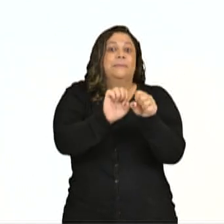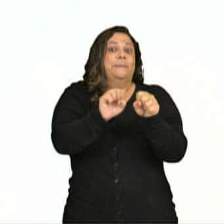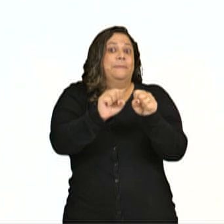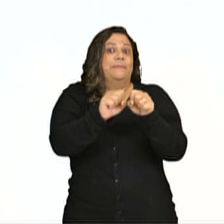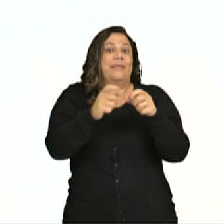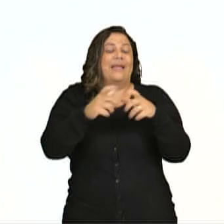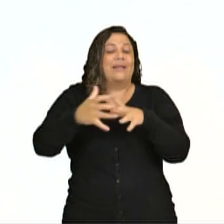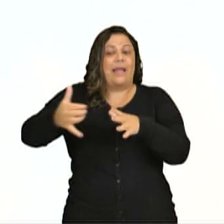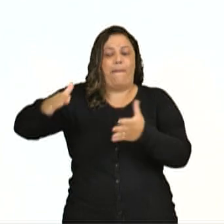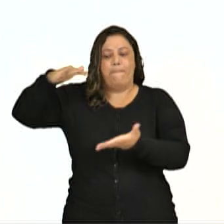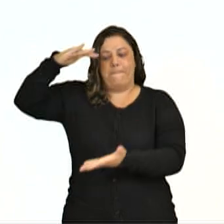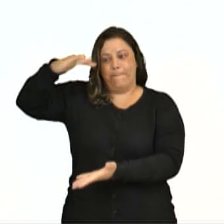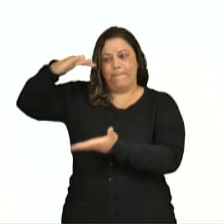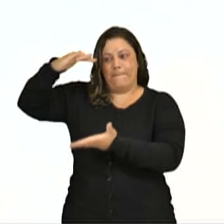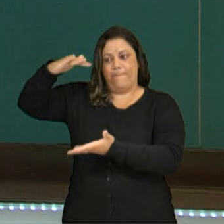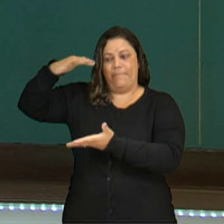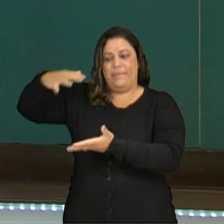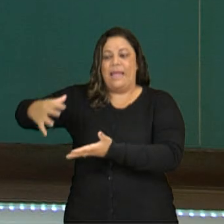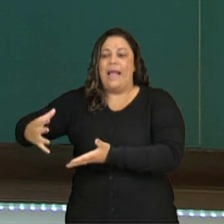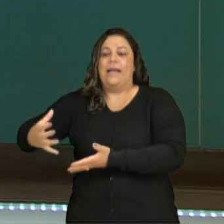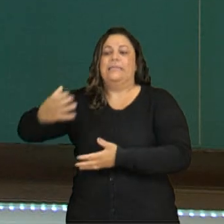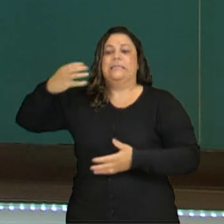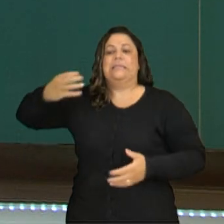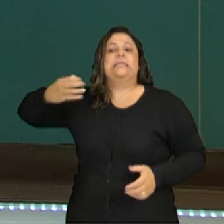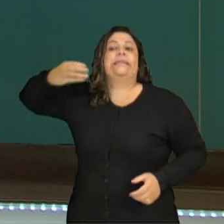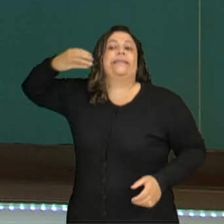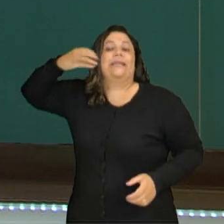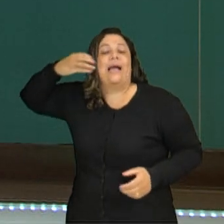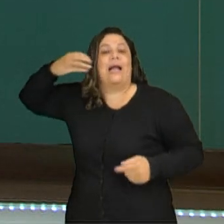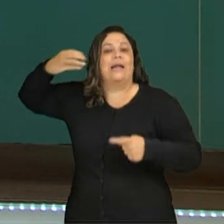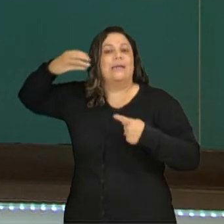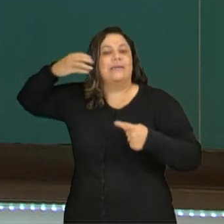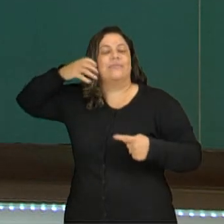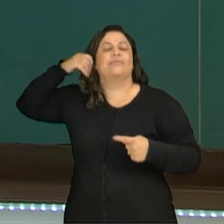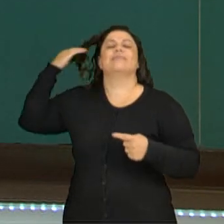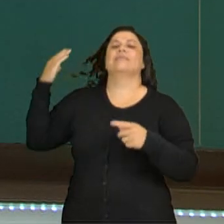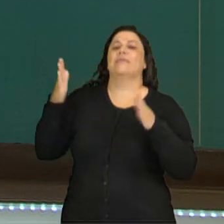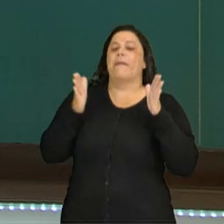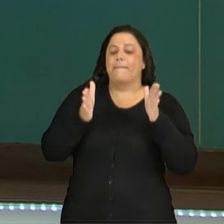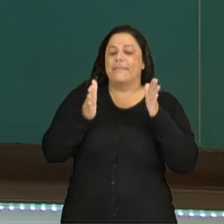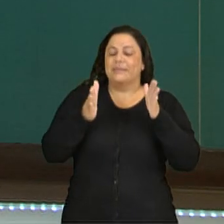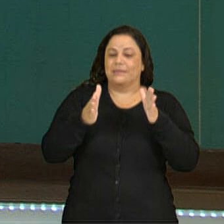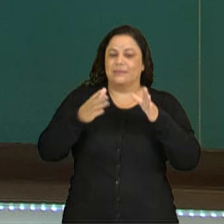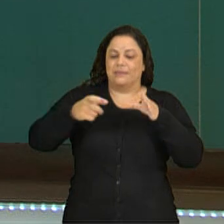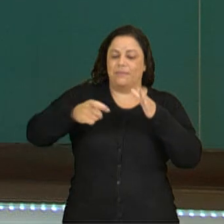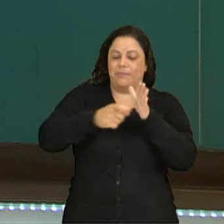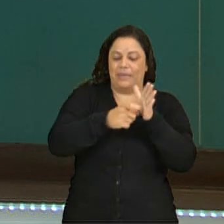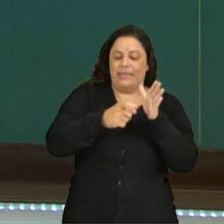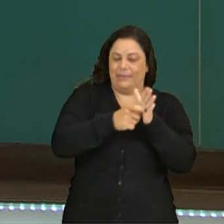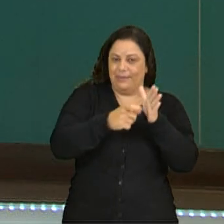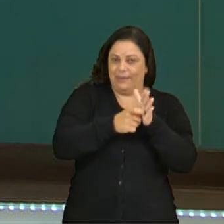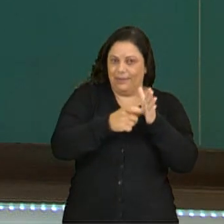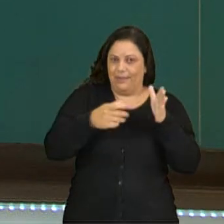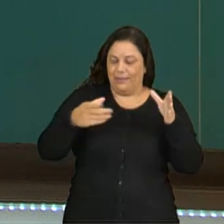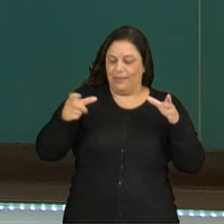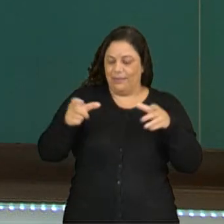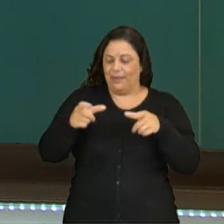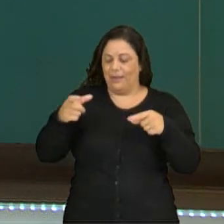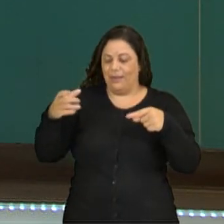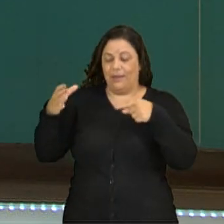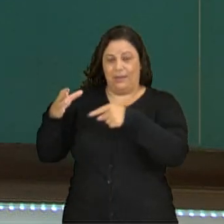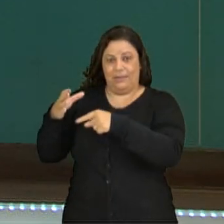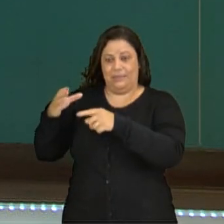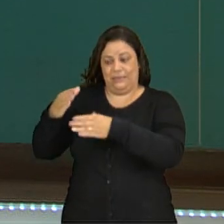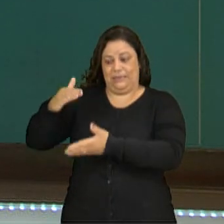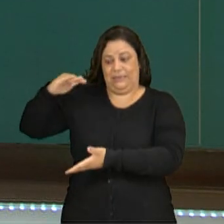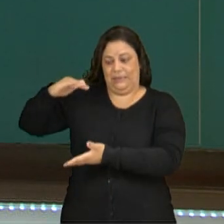muito grandes, principalmente porque eles precisavam de uma bateria muito grande. E essa bateria,